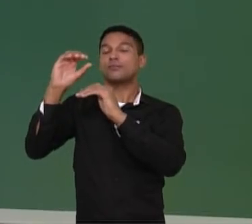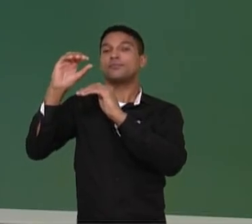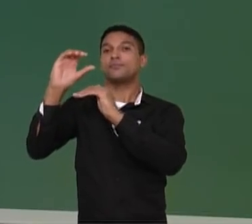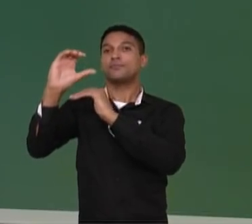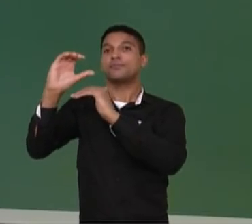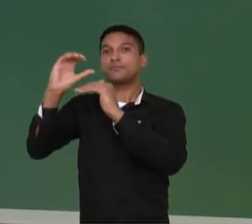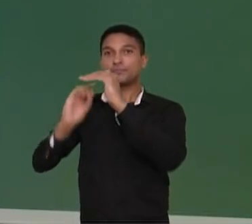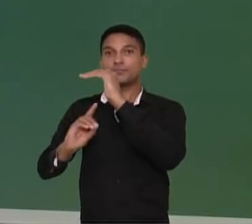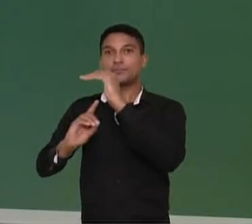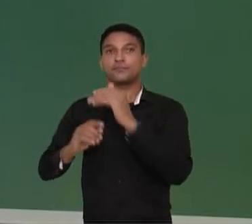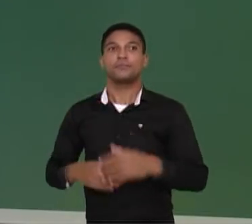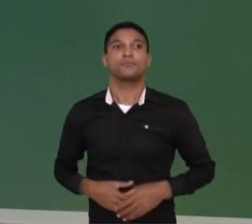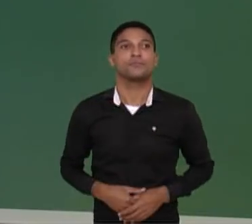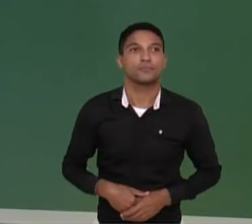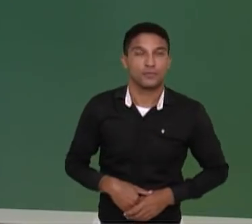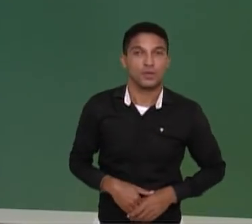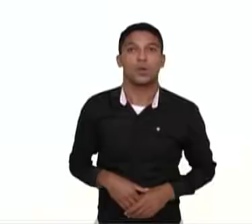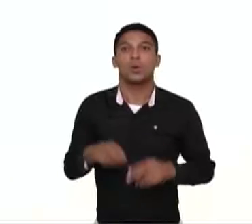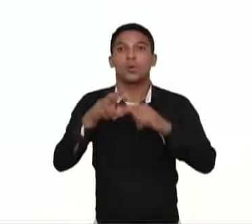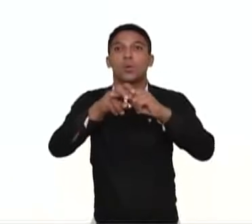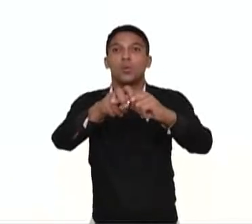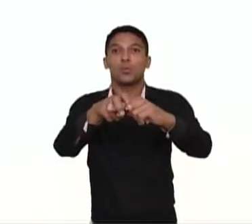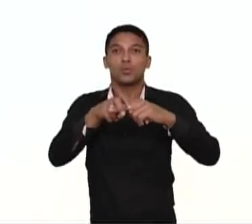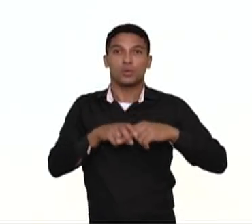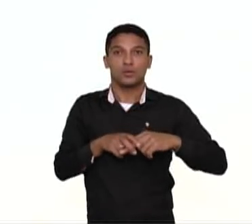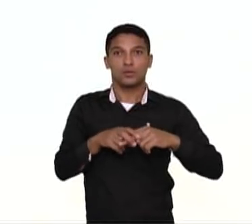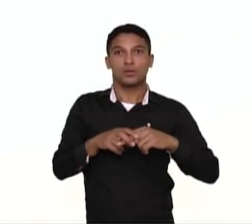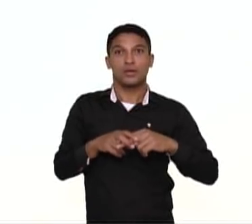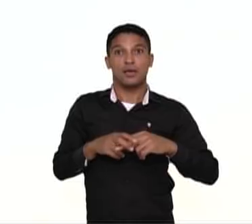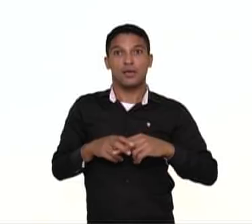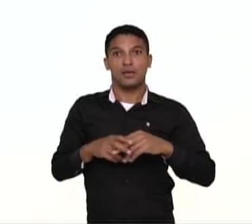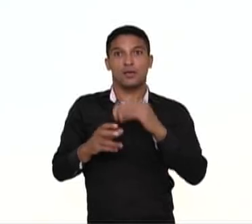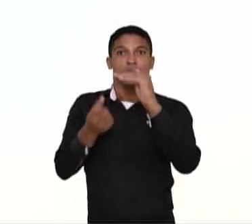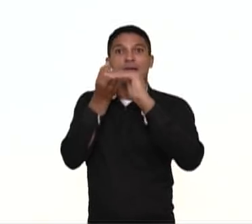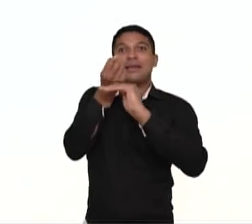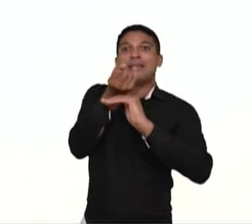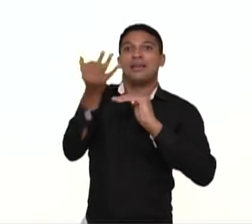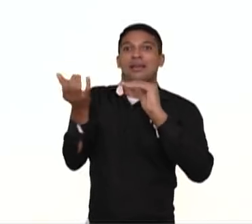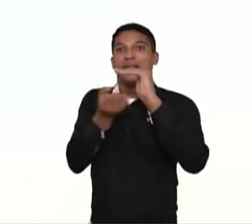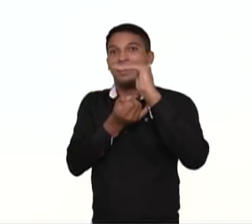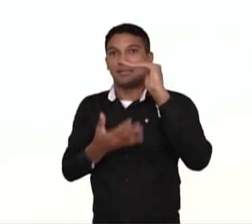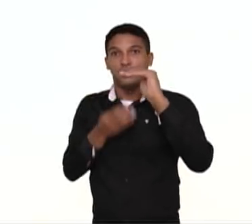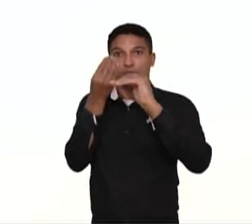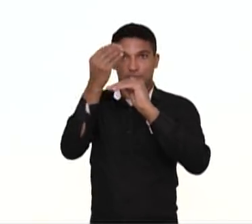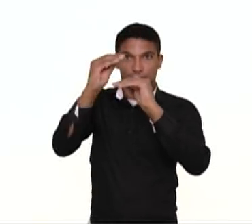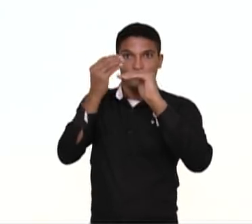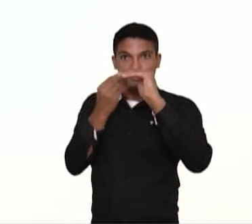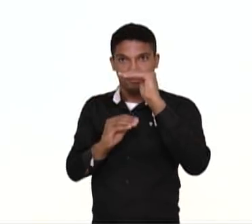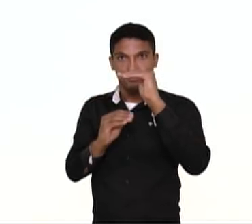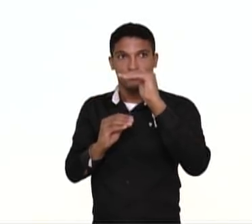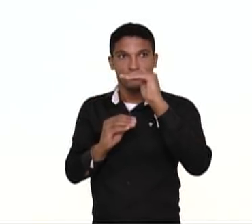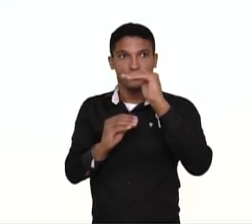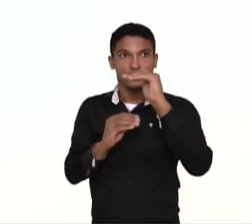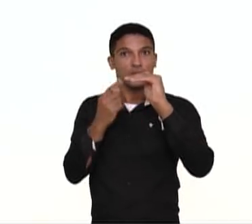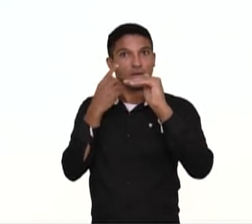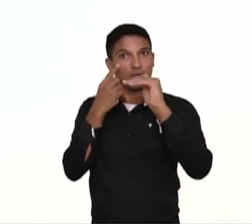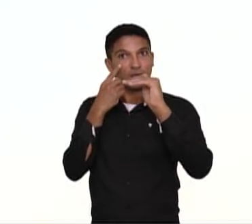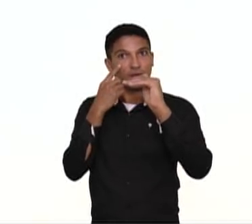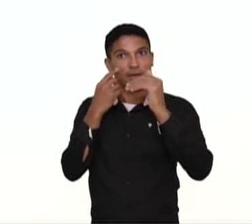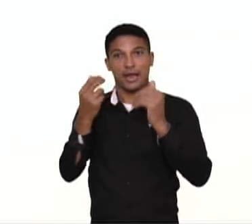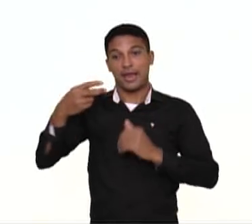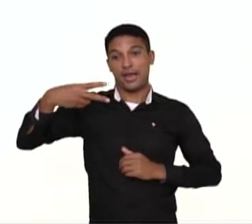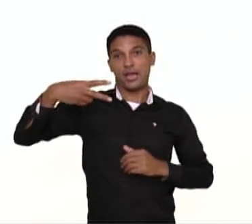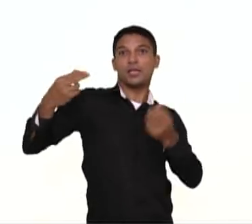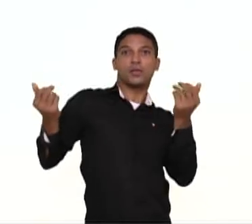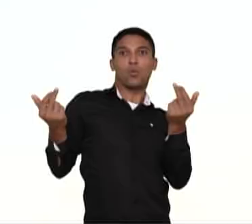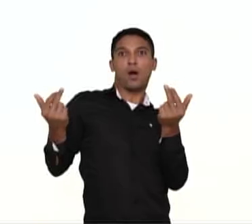volta na nossa definição. A razão entre 2 segmentos é igual ao quociente entre os números que expressam